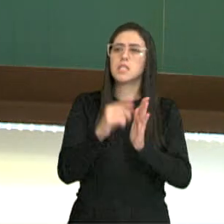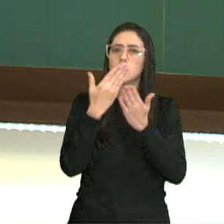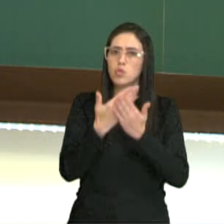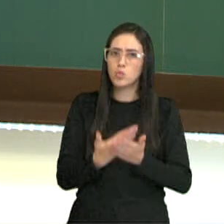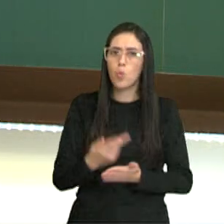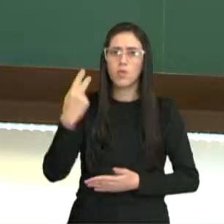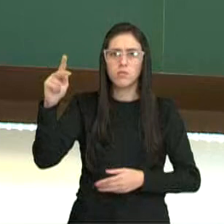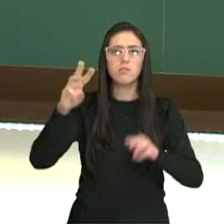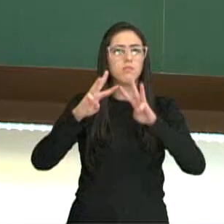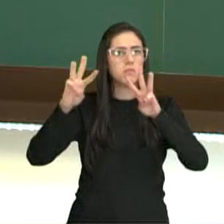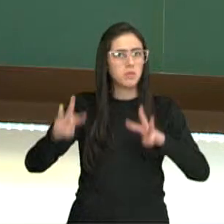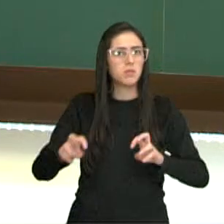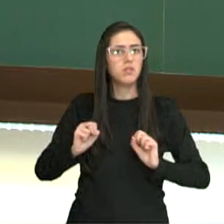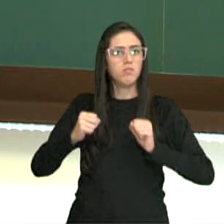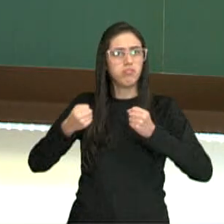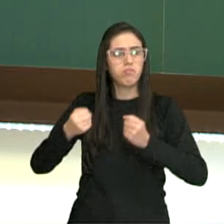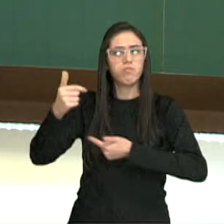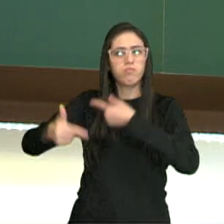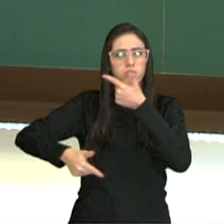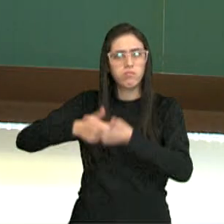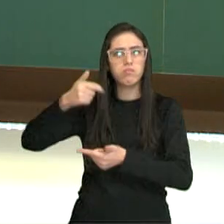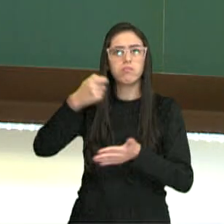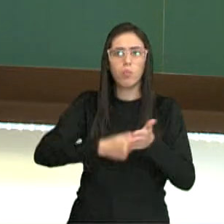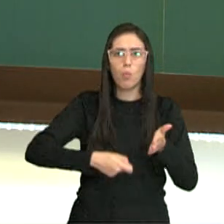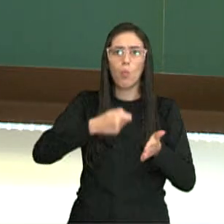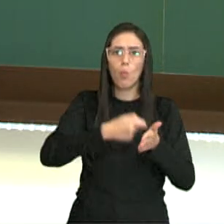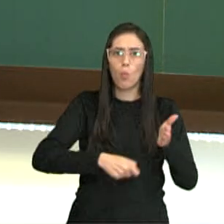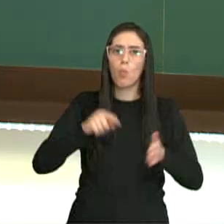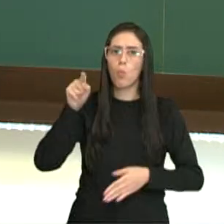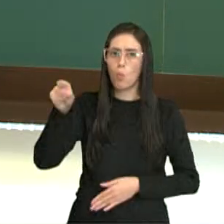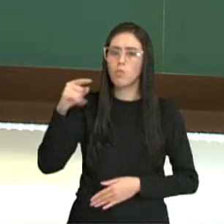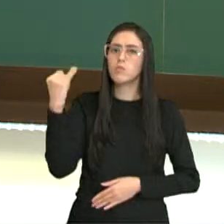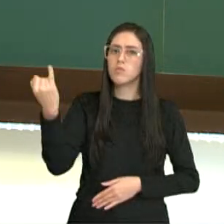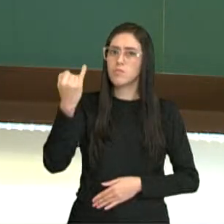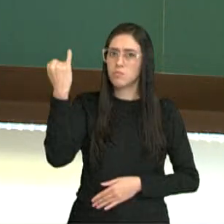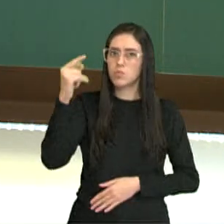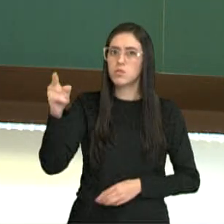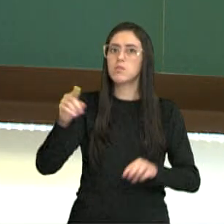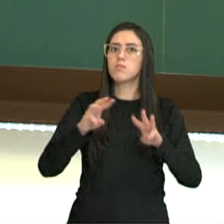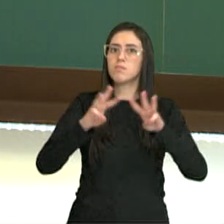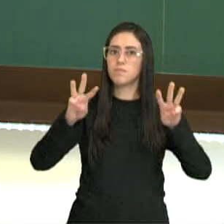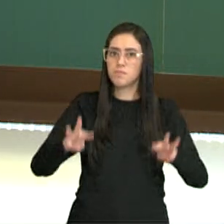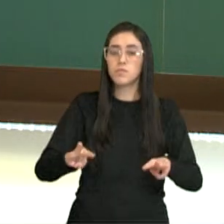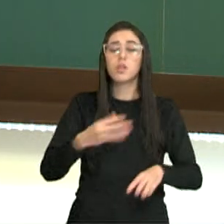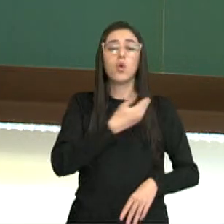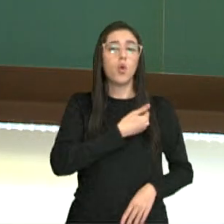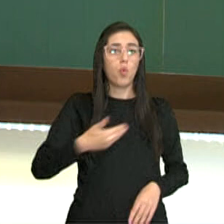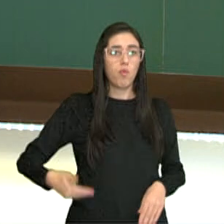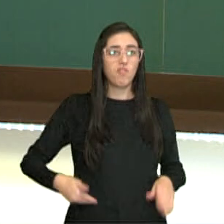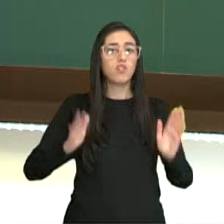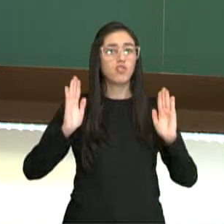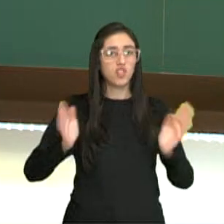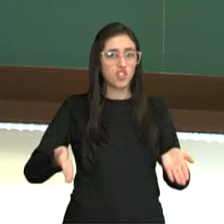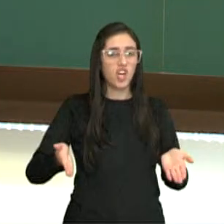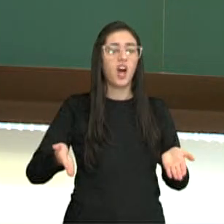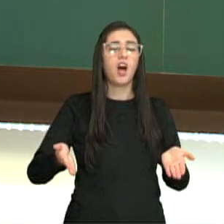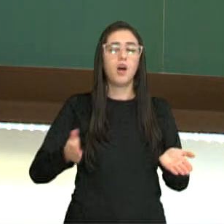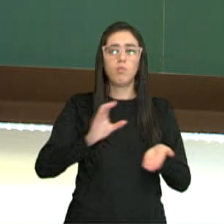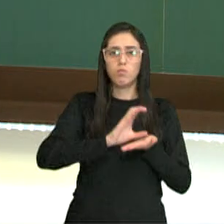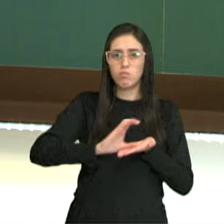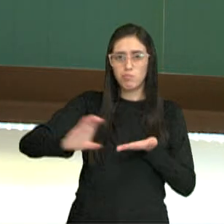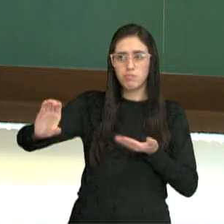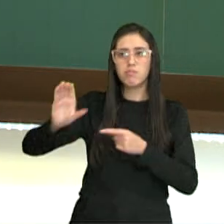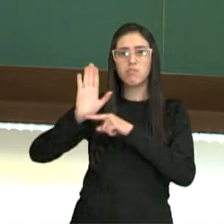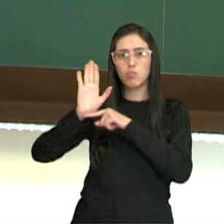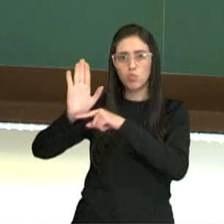da universidade, né? Por isso que, né, é importante o trabalho da universidade. O governo já, né, ofereceu recurso